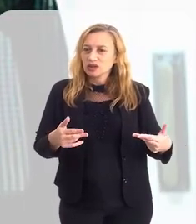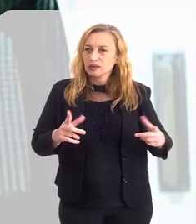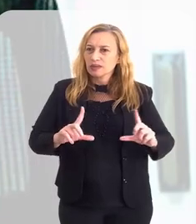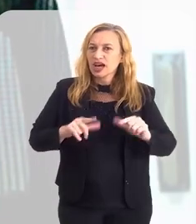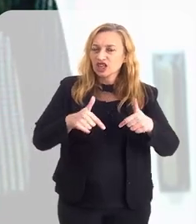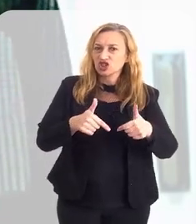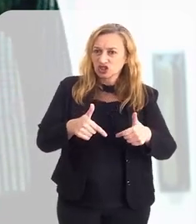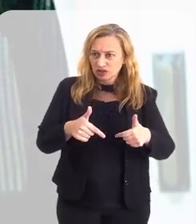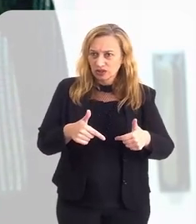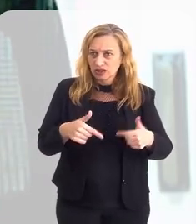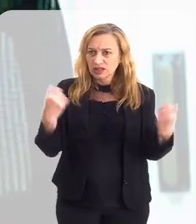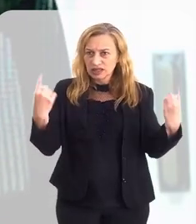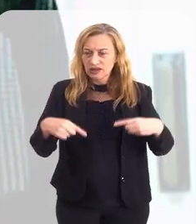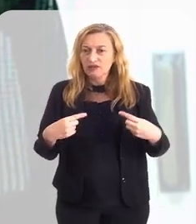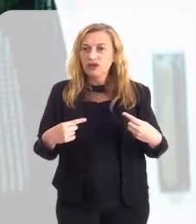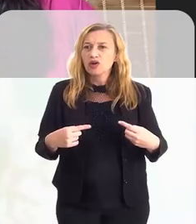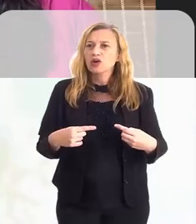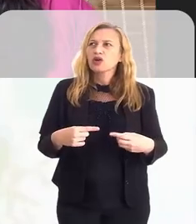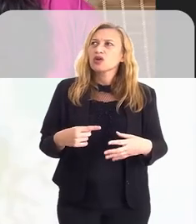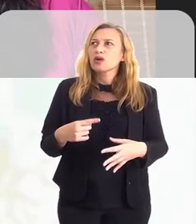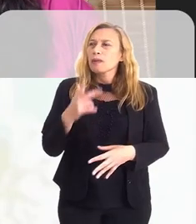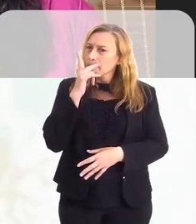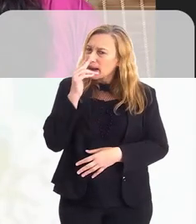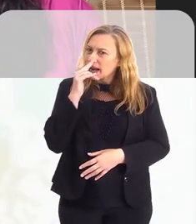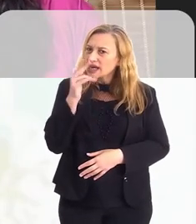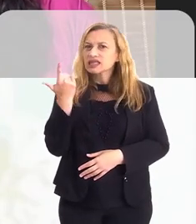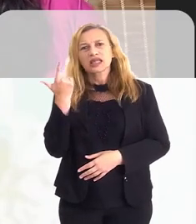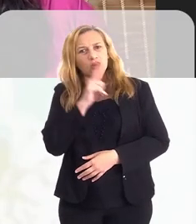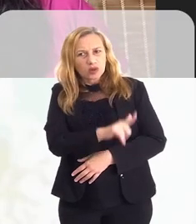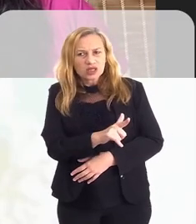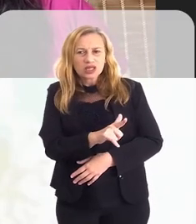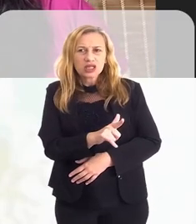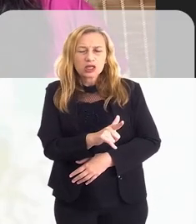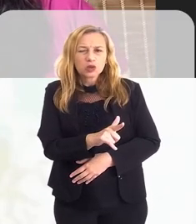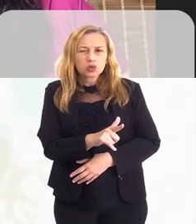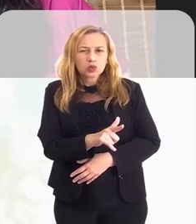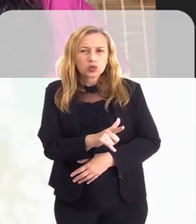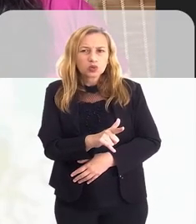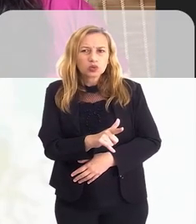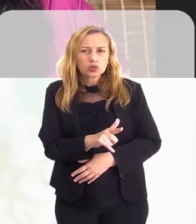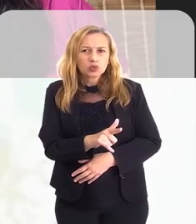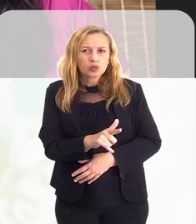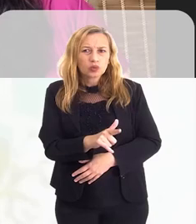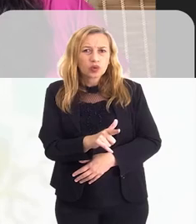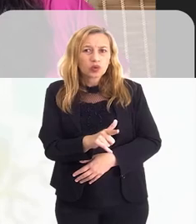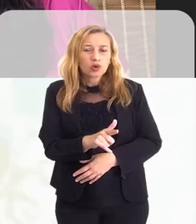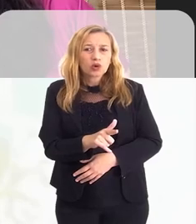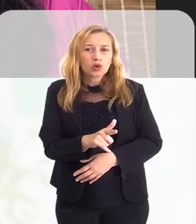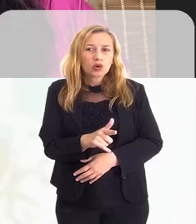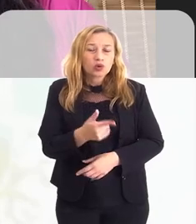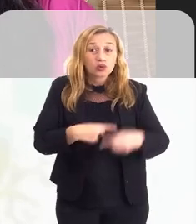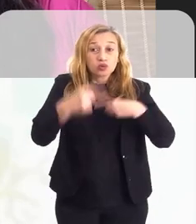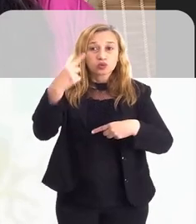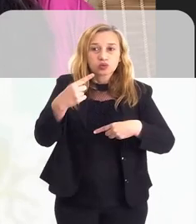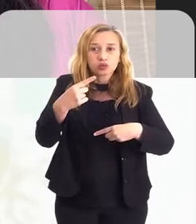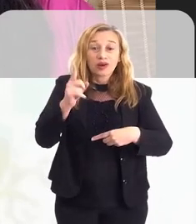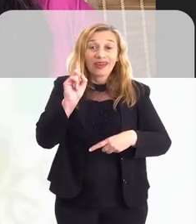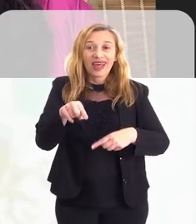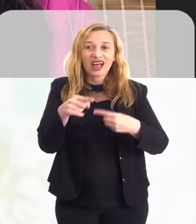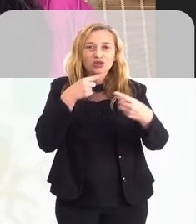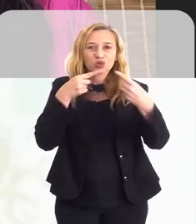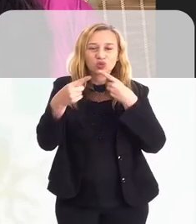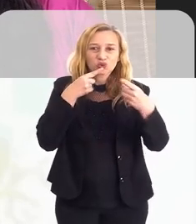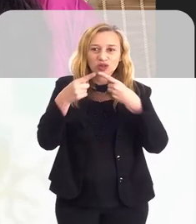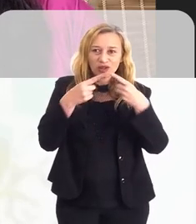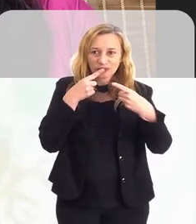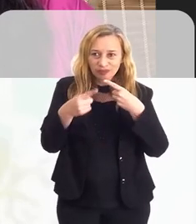serem enfrentadas. Uma delas, me parece que a gente tem conseguido, com muito custo, superar, que é